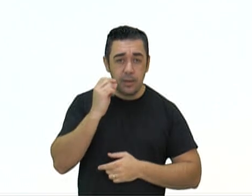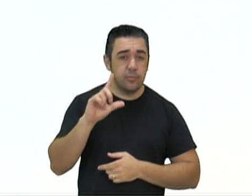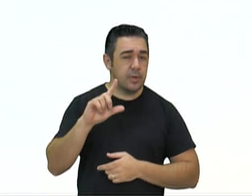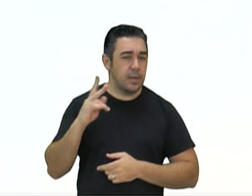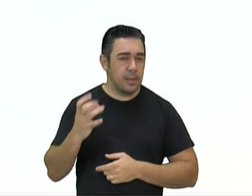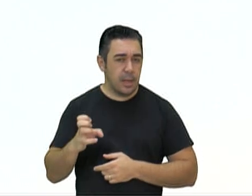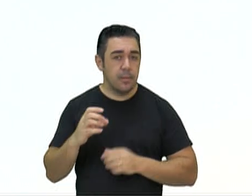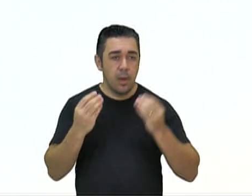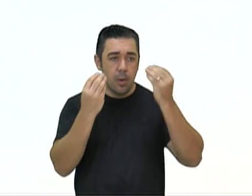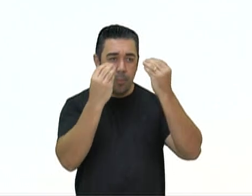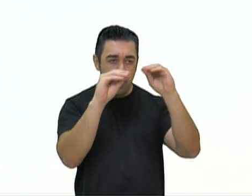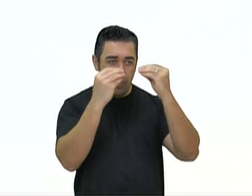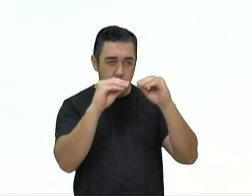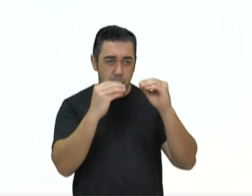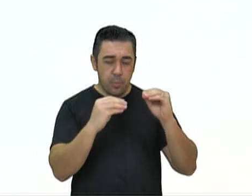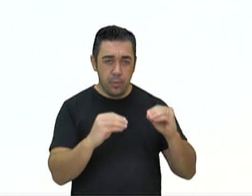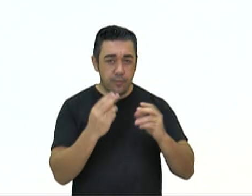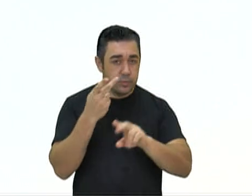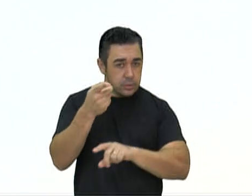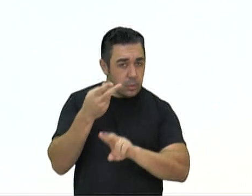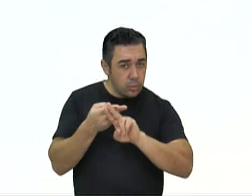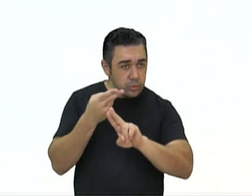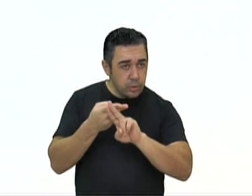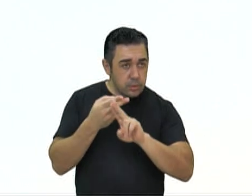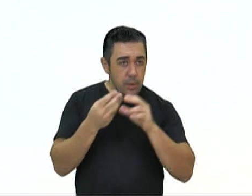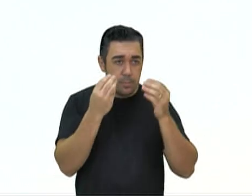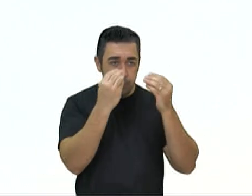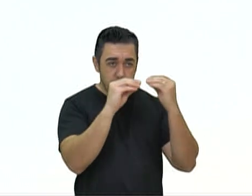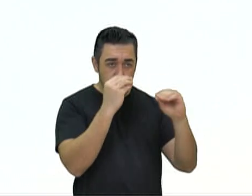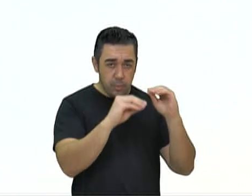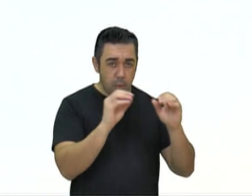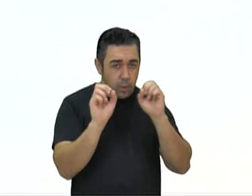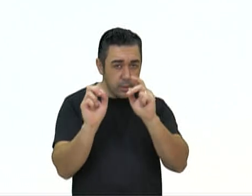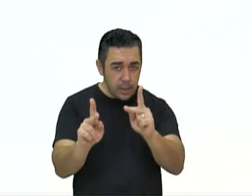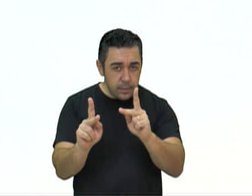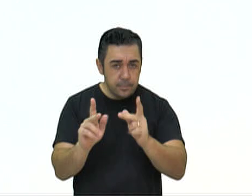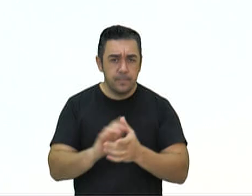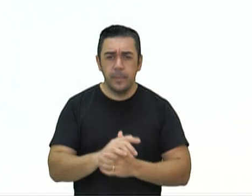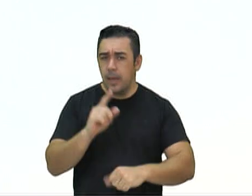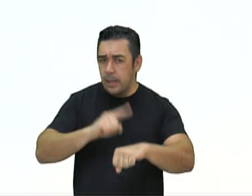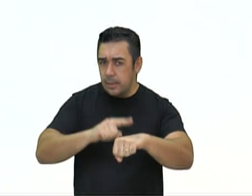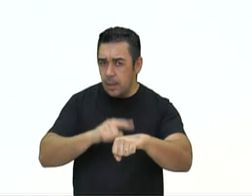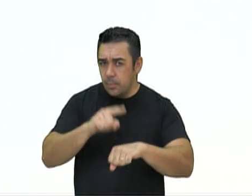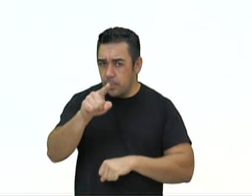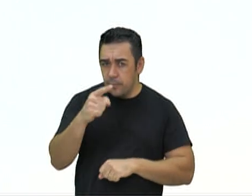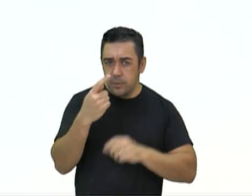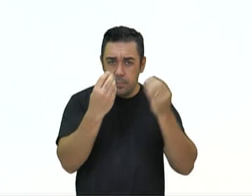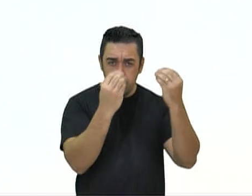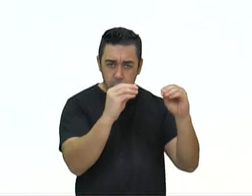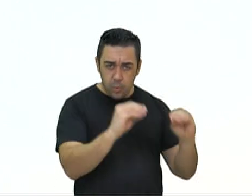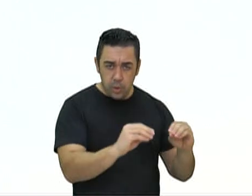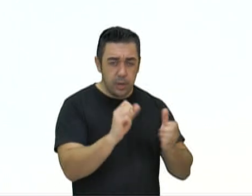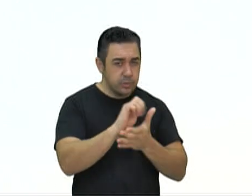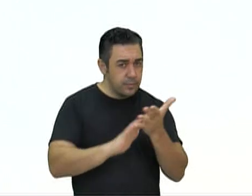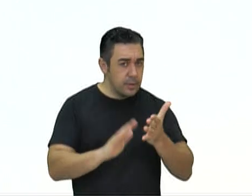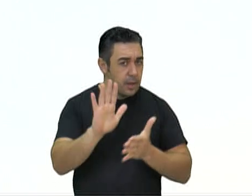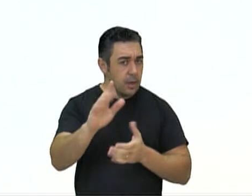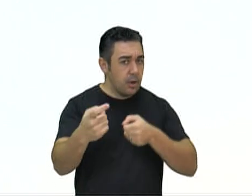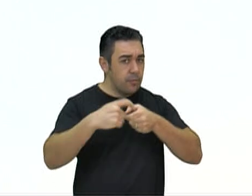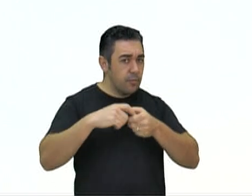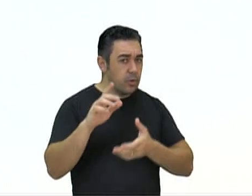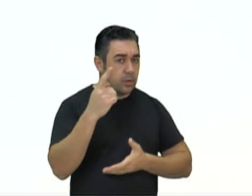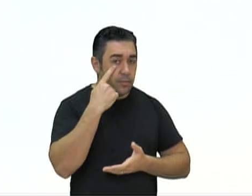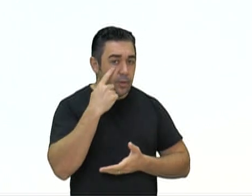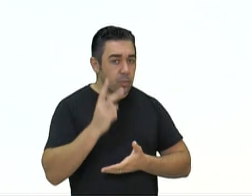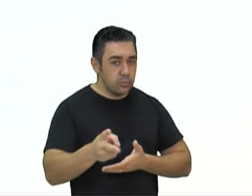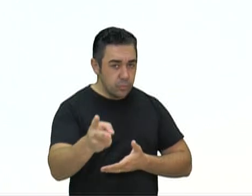lhe. Essas palavras vocês utilizarão para preencher as lacunas, ok? Então, vou dar um tempo para vocês fazerem esse exercício e a gente retorna na